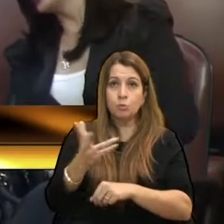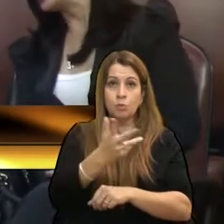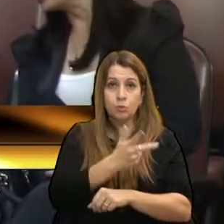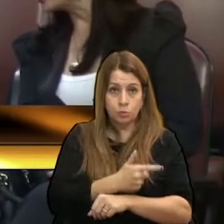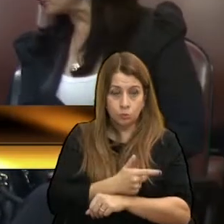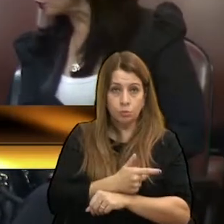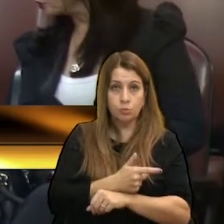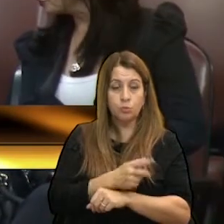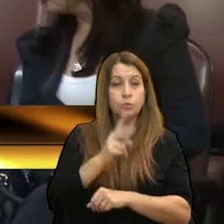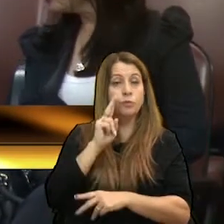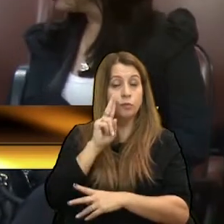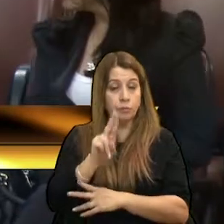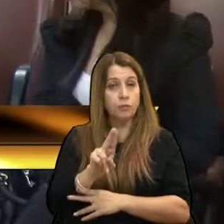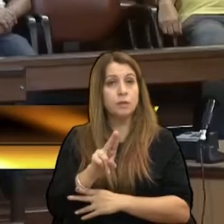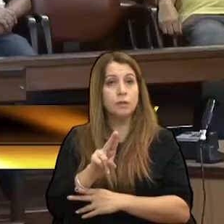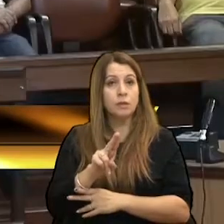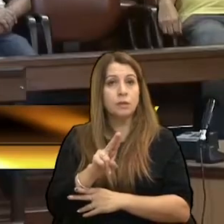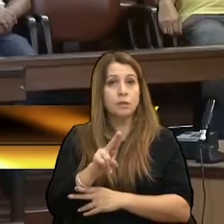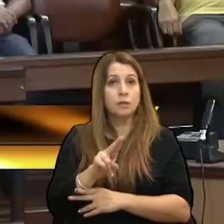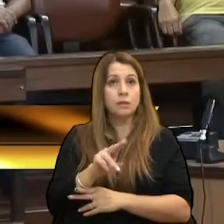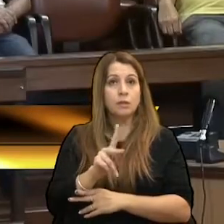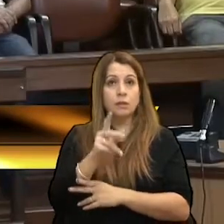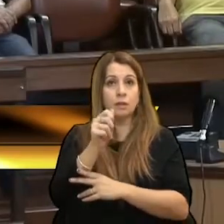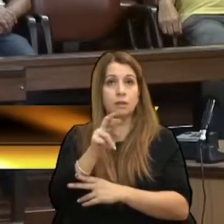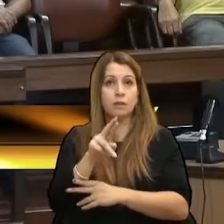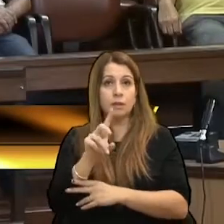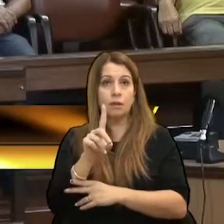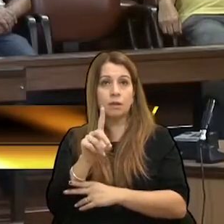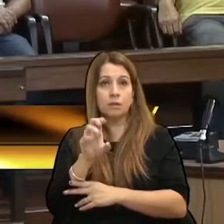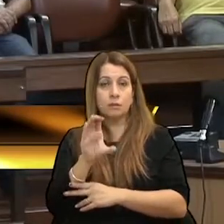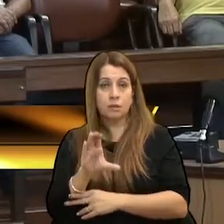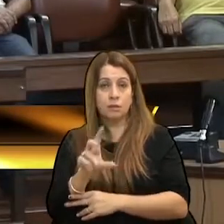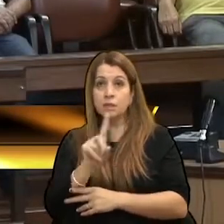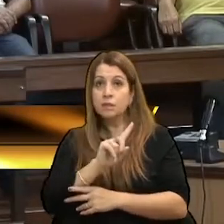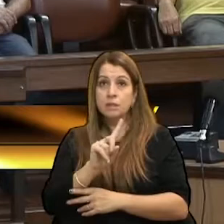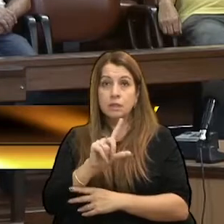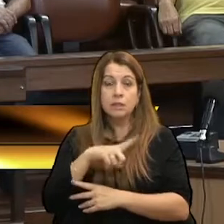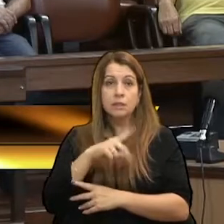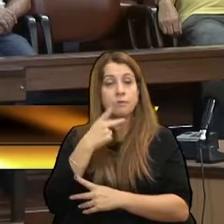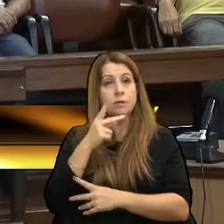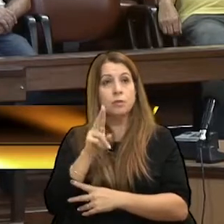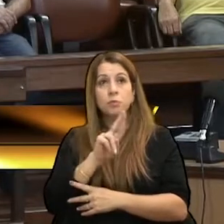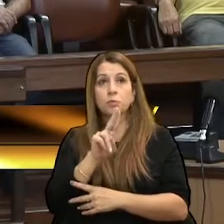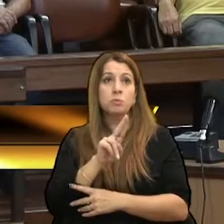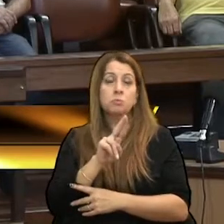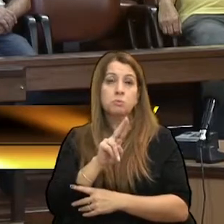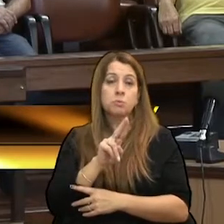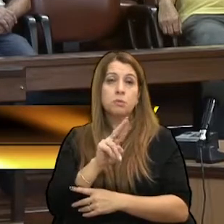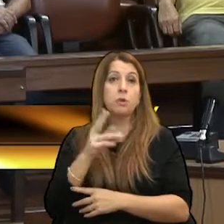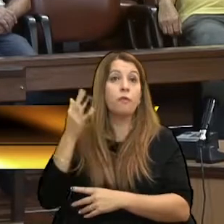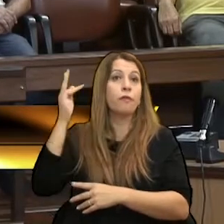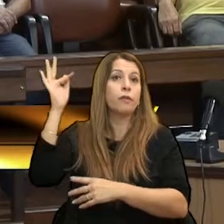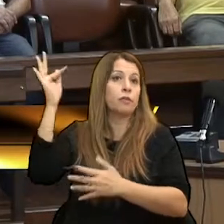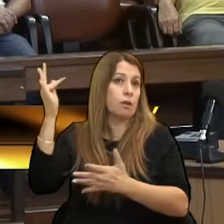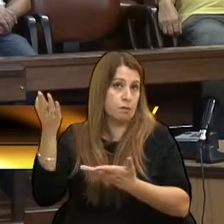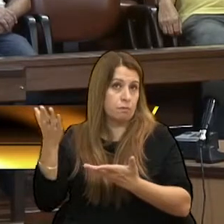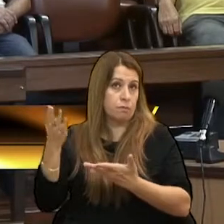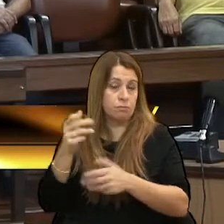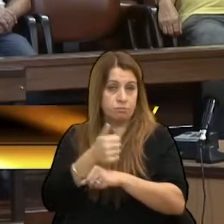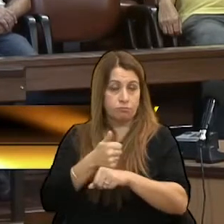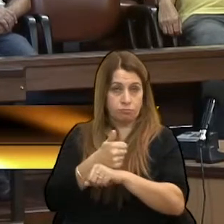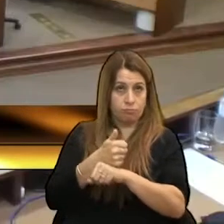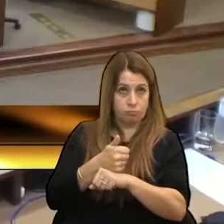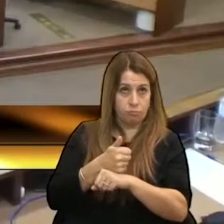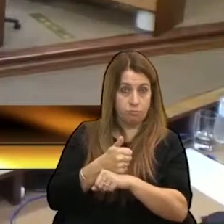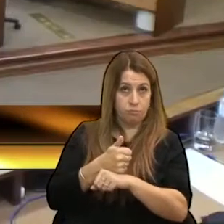isso, vê-se que Kardec, sem ser o que se pode chamar um filósofo